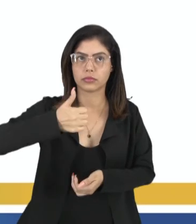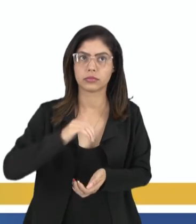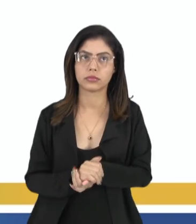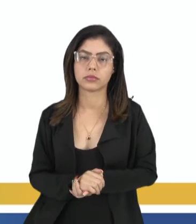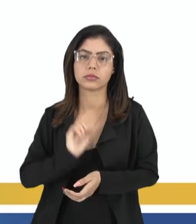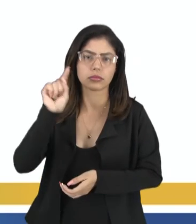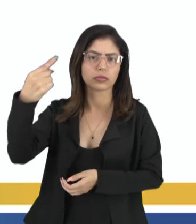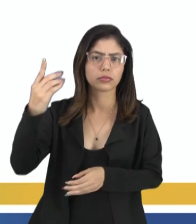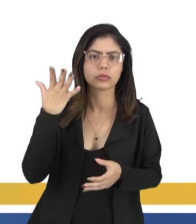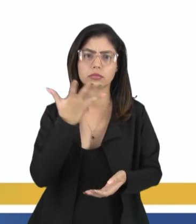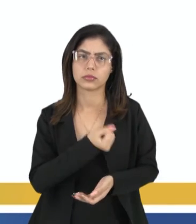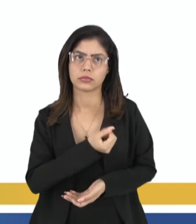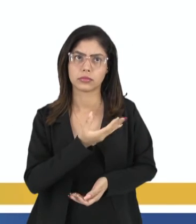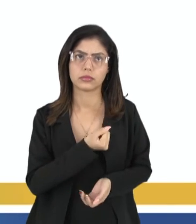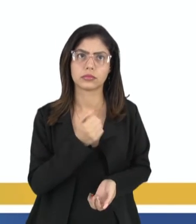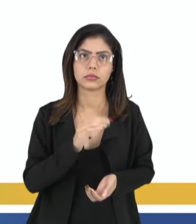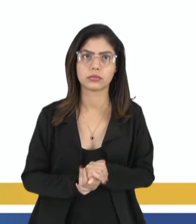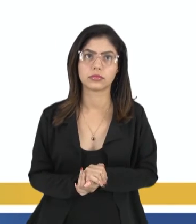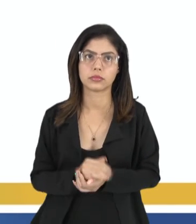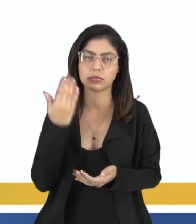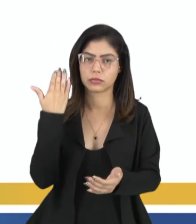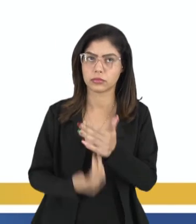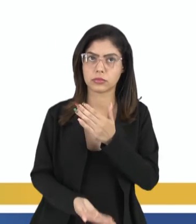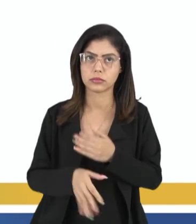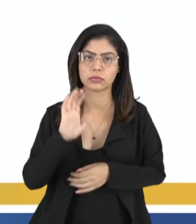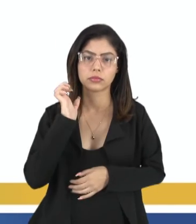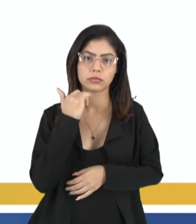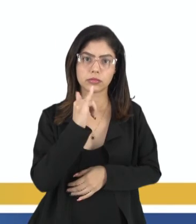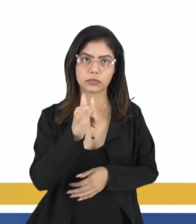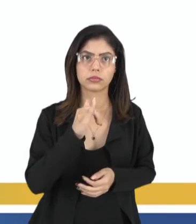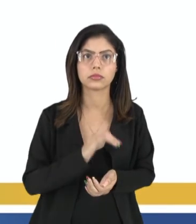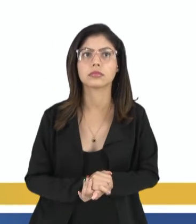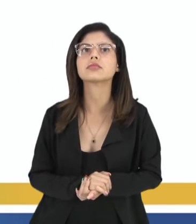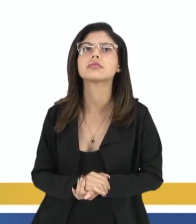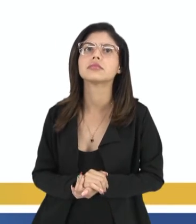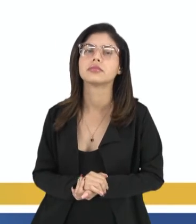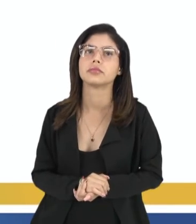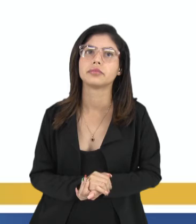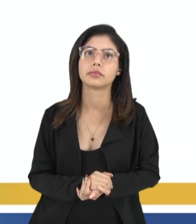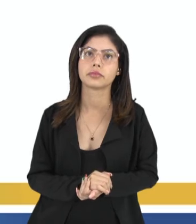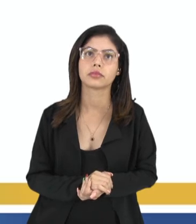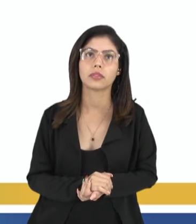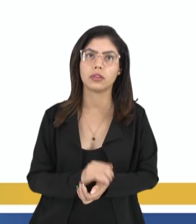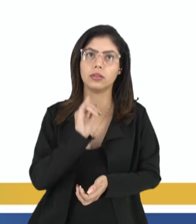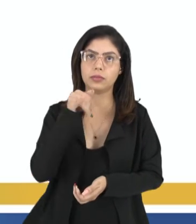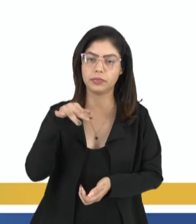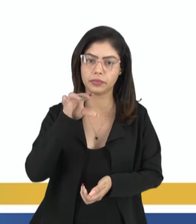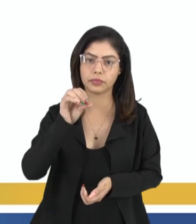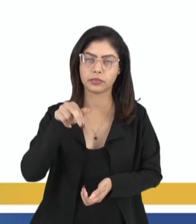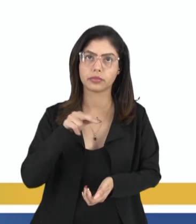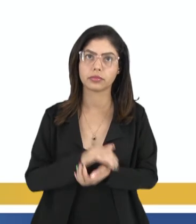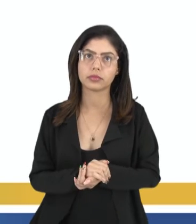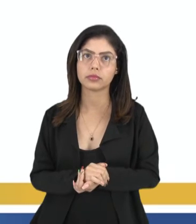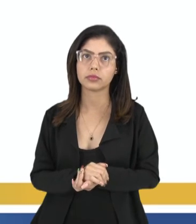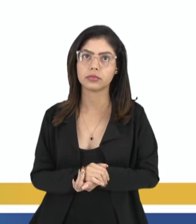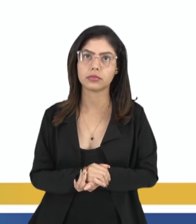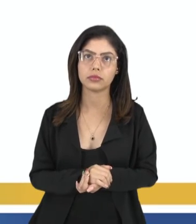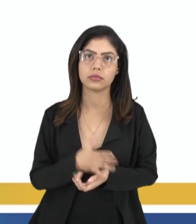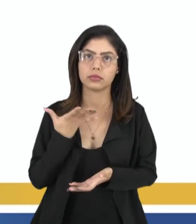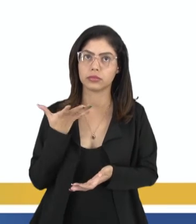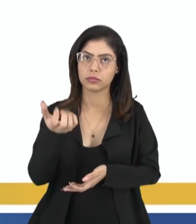aquele átomo que perde elétrons. Nós temos aqui o íon ânion e é o átomo